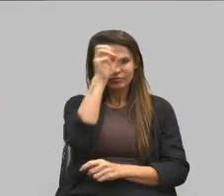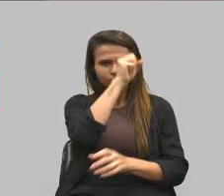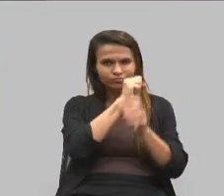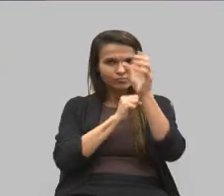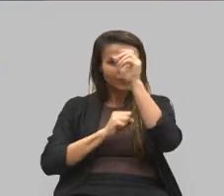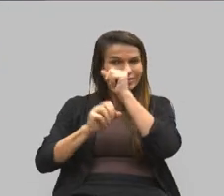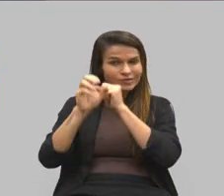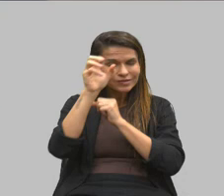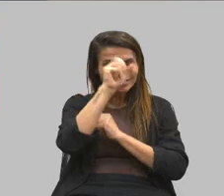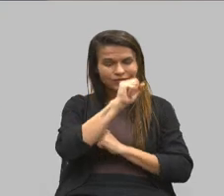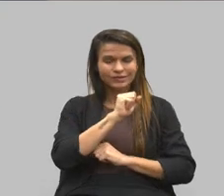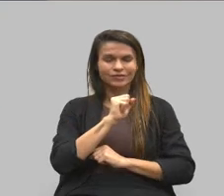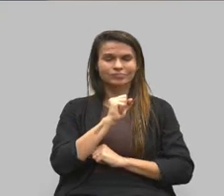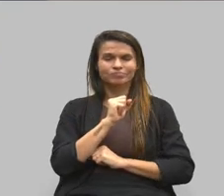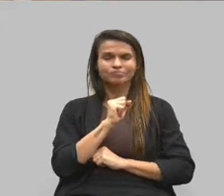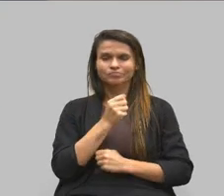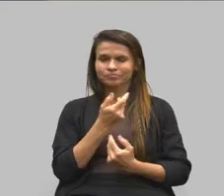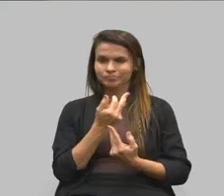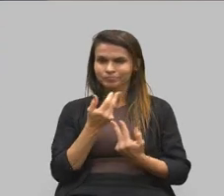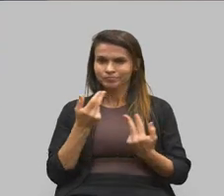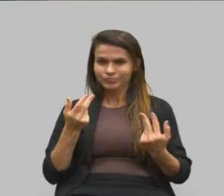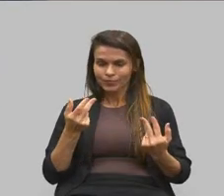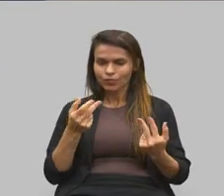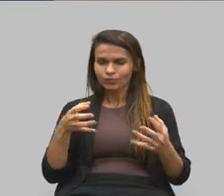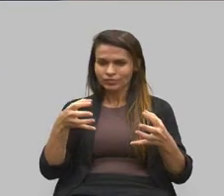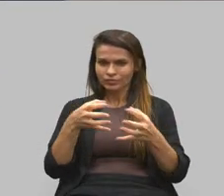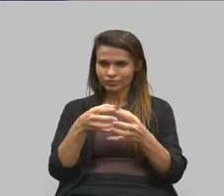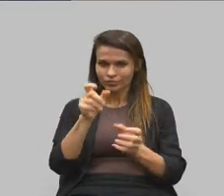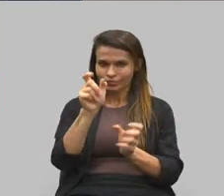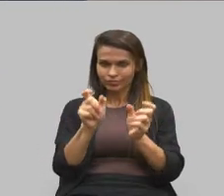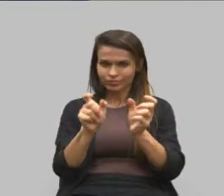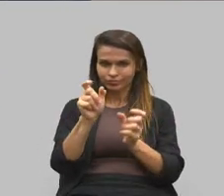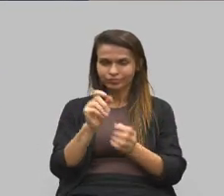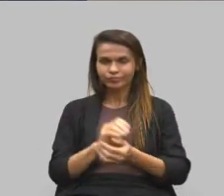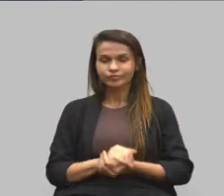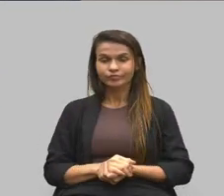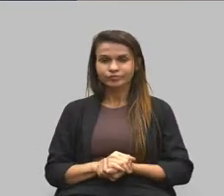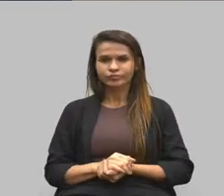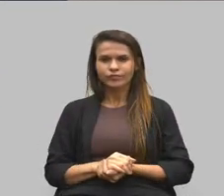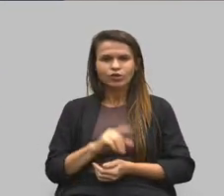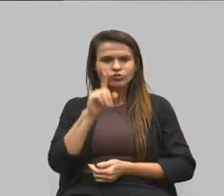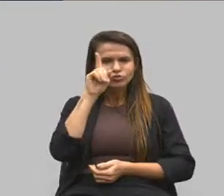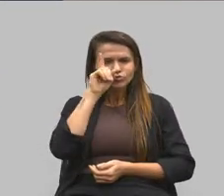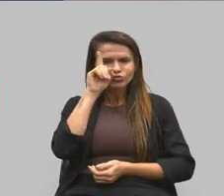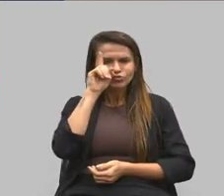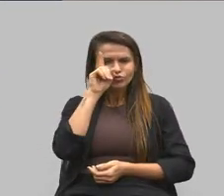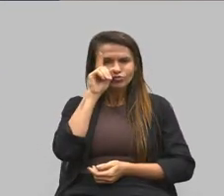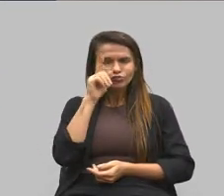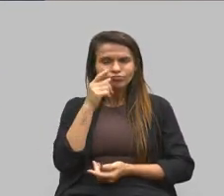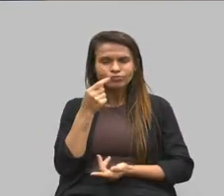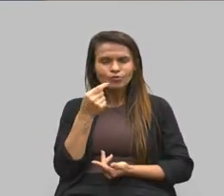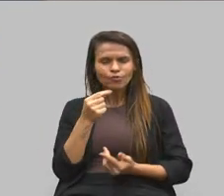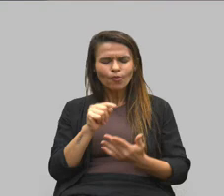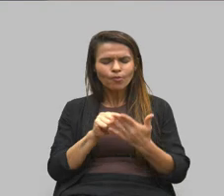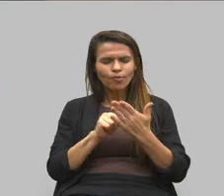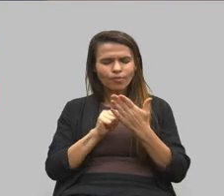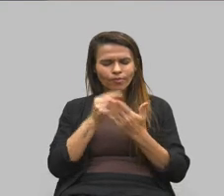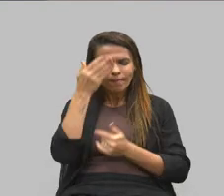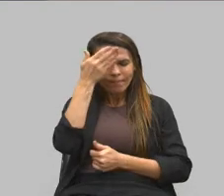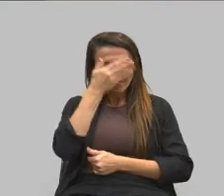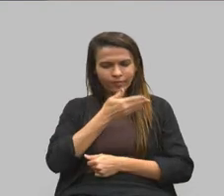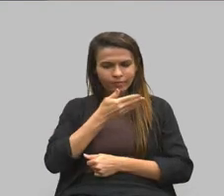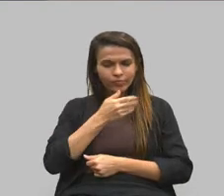elas e o dia a dia vem provando isso então Nós aprendemos a cada